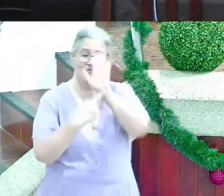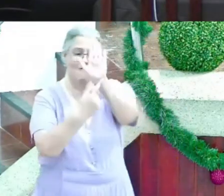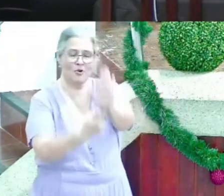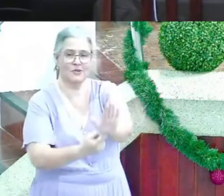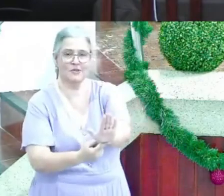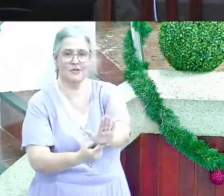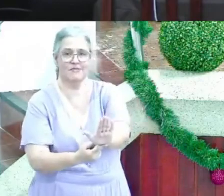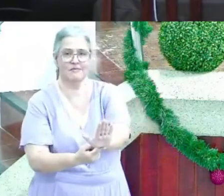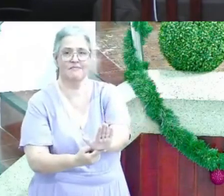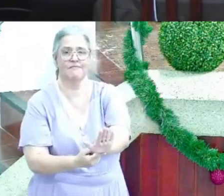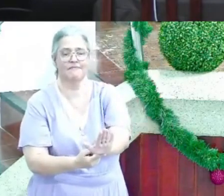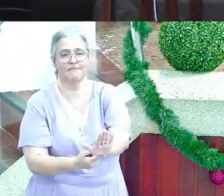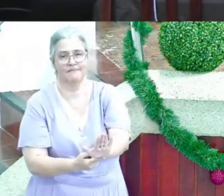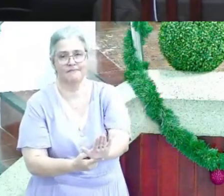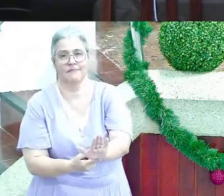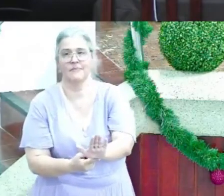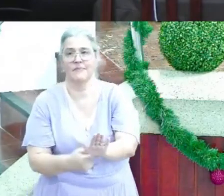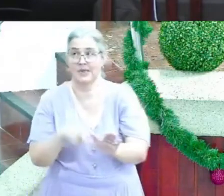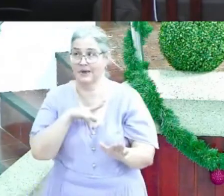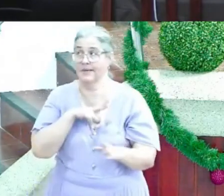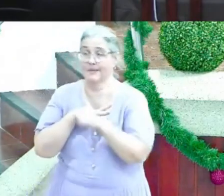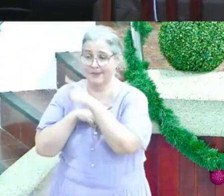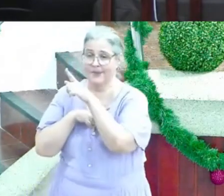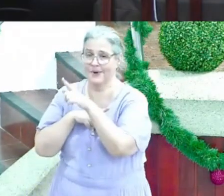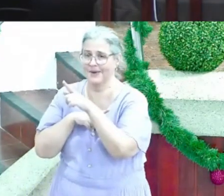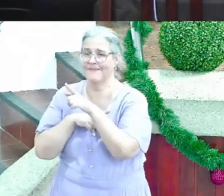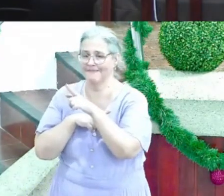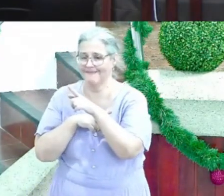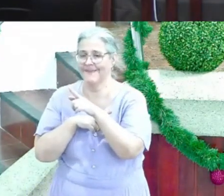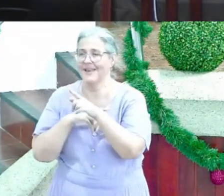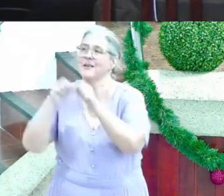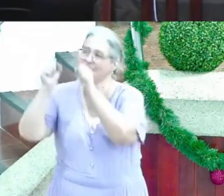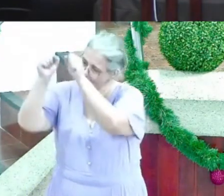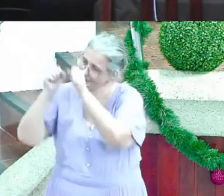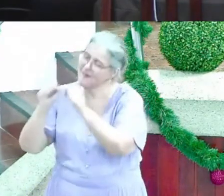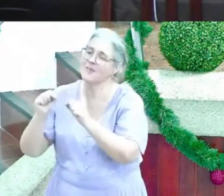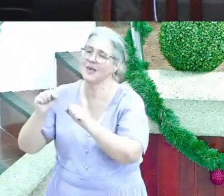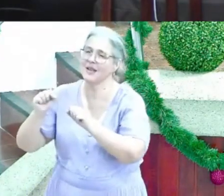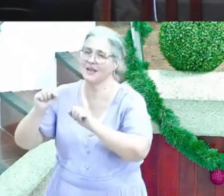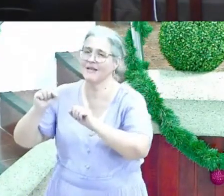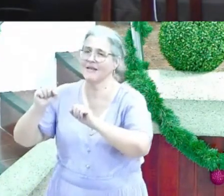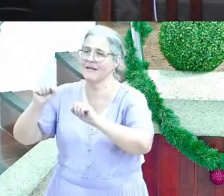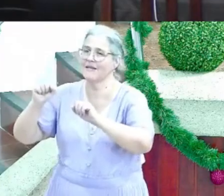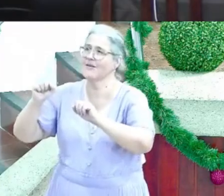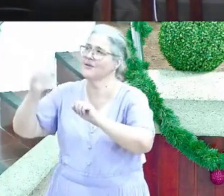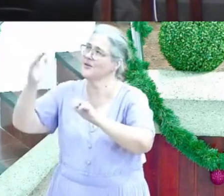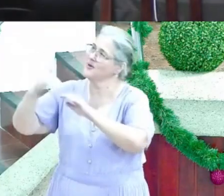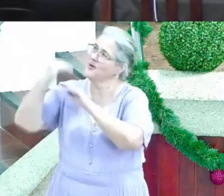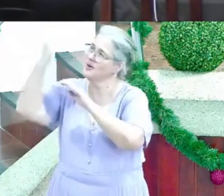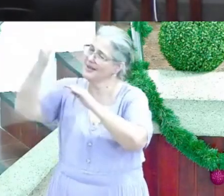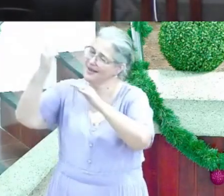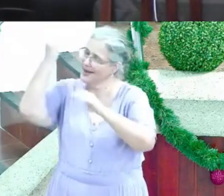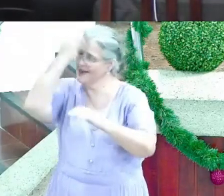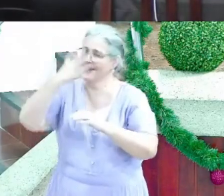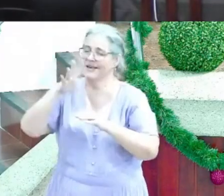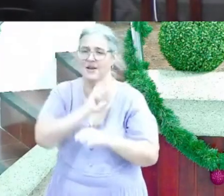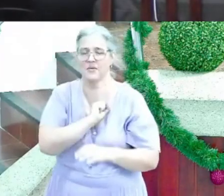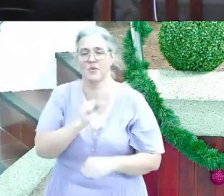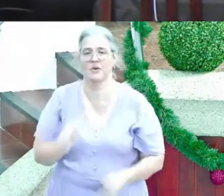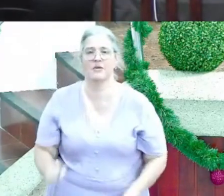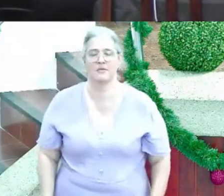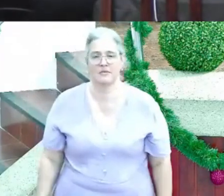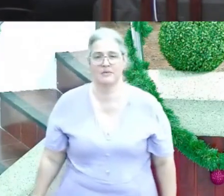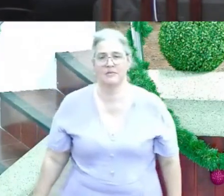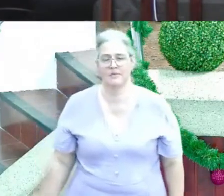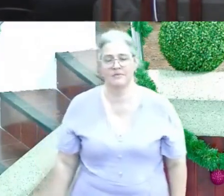própria, baseada em sua soberania, em sua graça, em seu amor, ao dizer: portanto, o